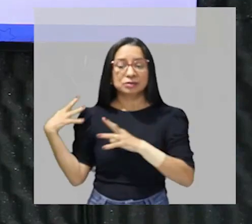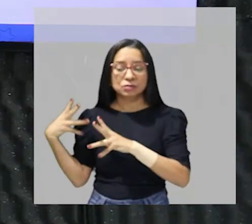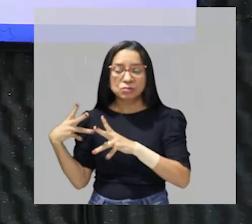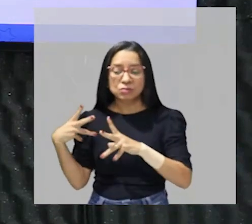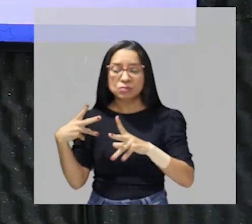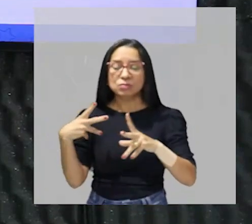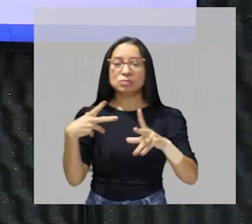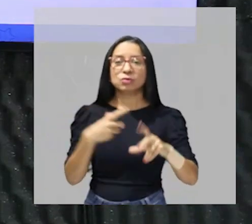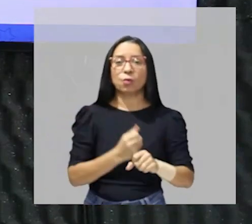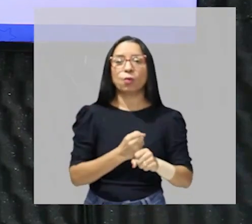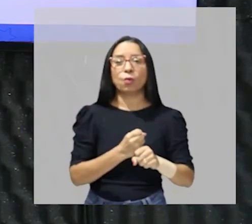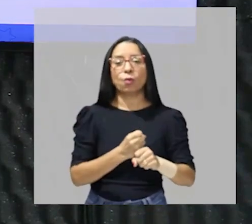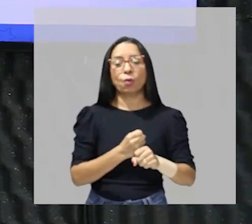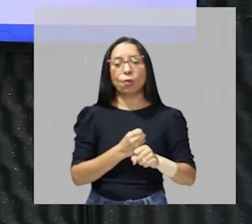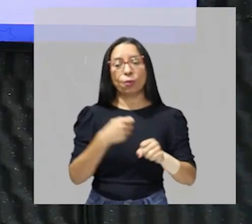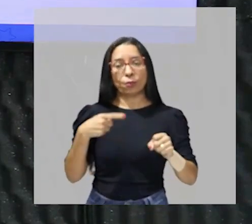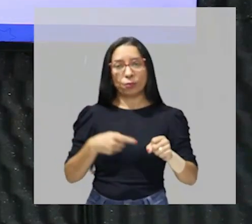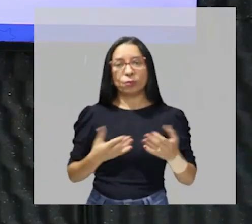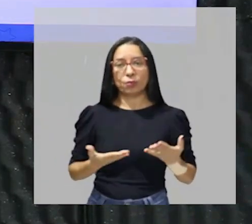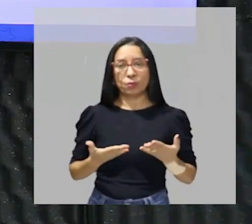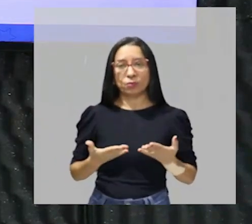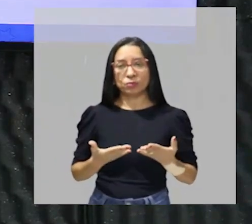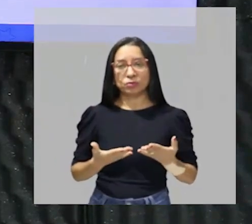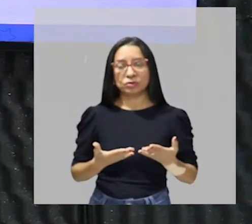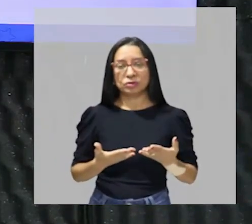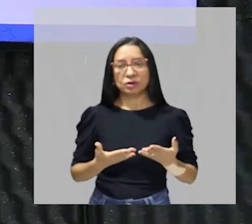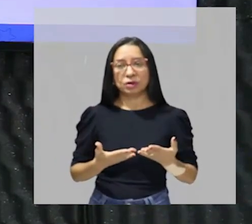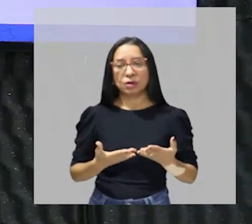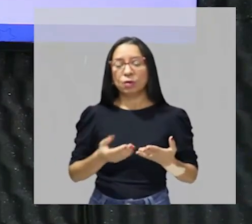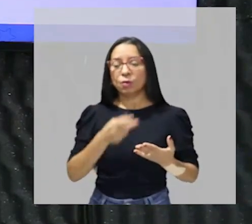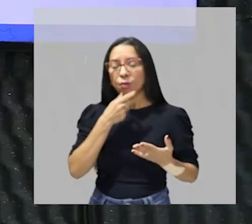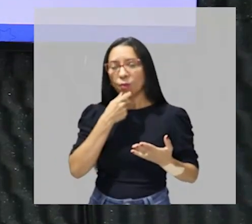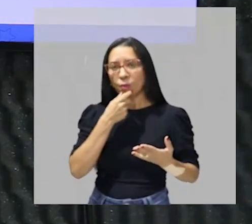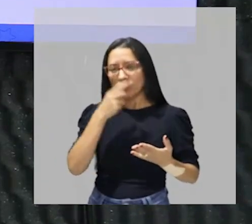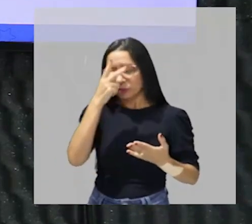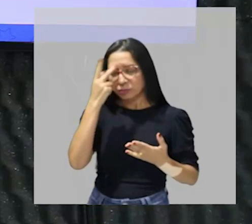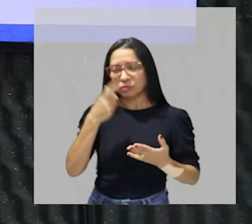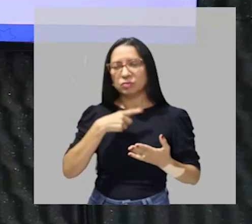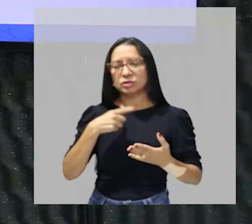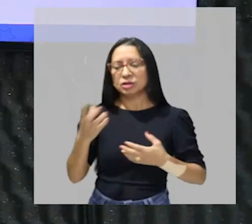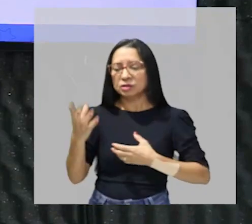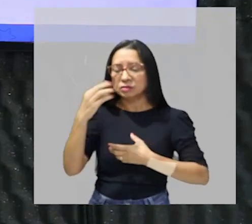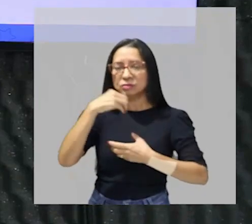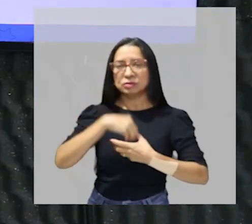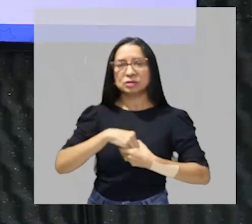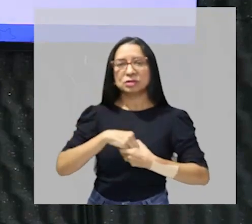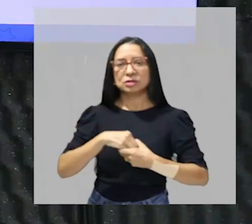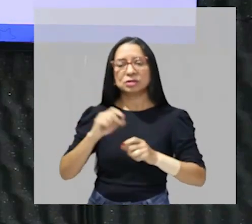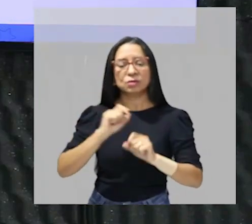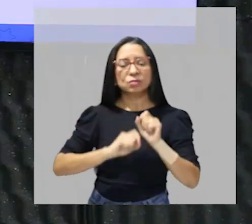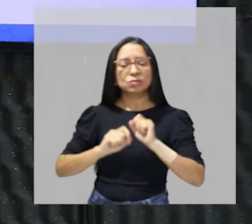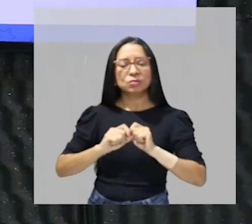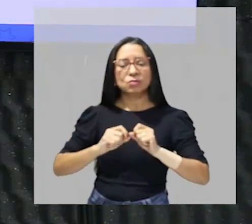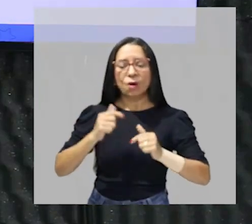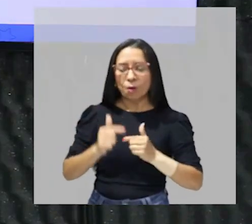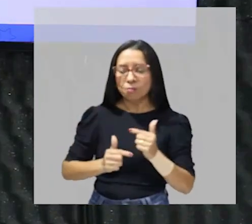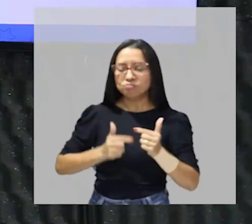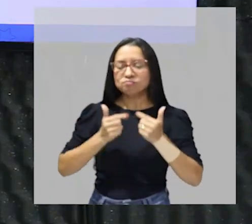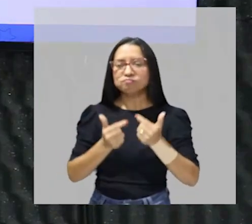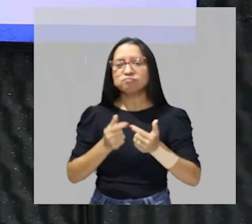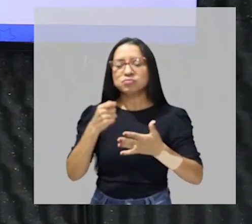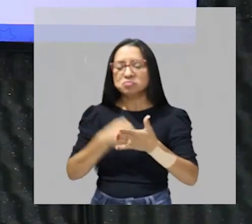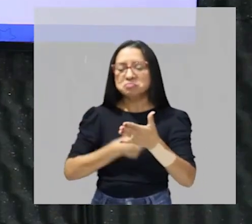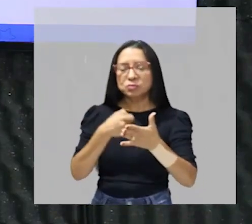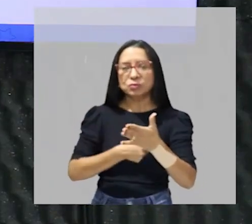essência o disputar, o querer mostrar que é mais forte que o outro, o esporte ele vai sendo criado. Ah, tu joga essa lança